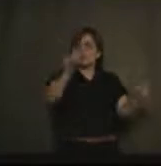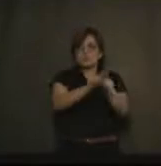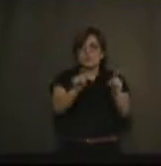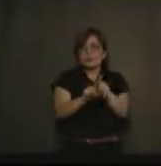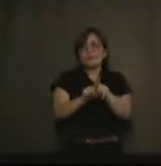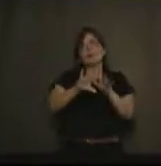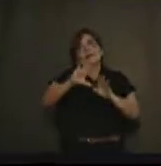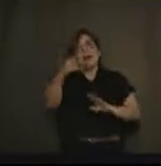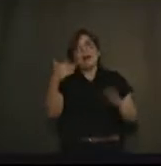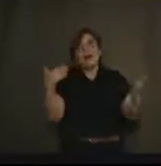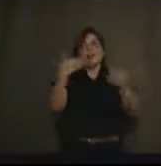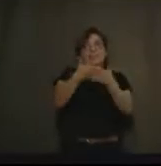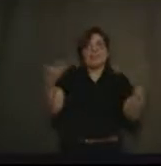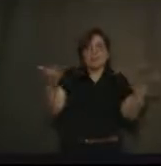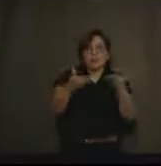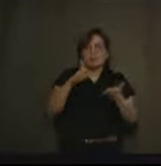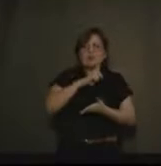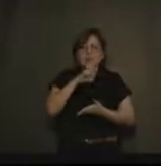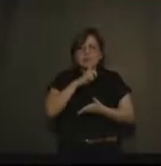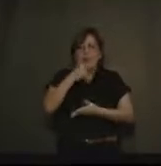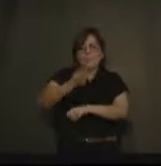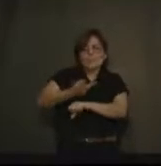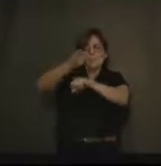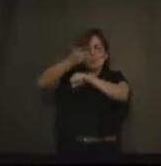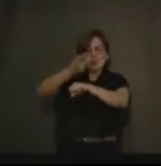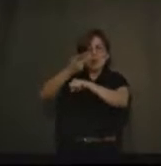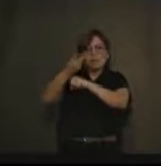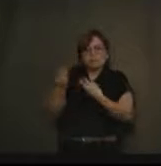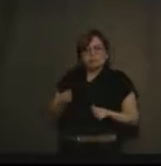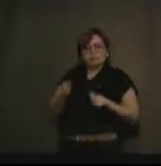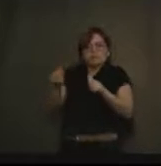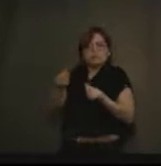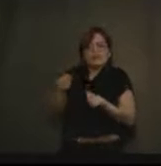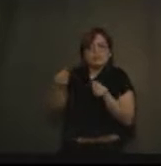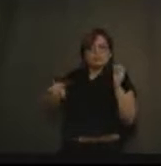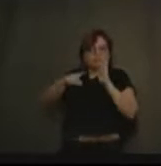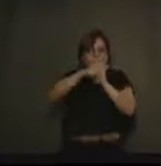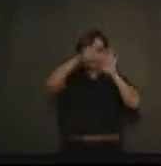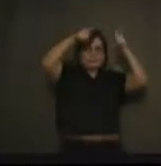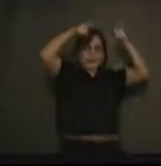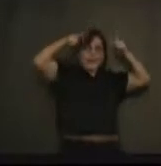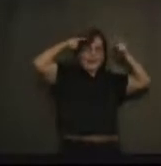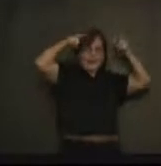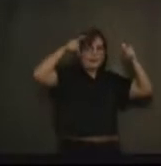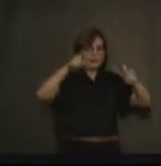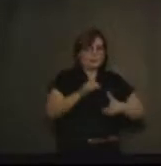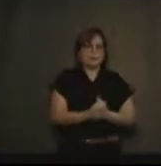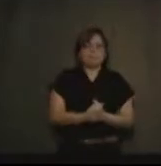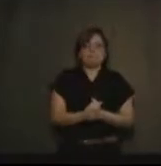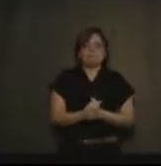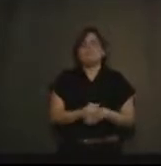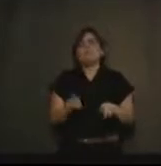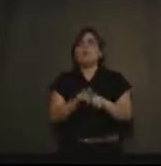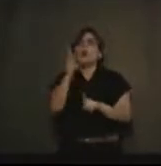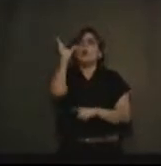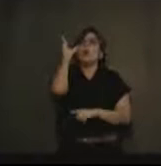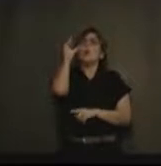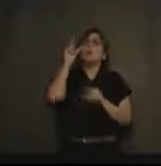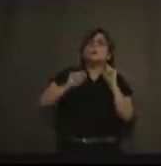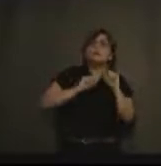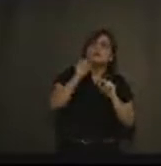científico patrocinado por um monarca reinante. É muito curioso ler